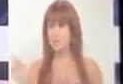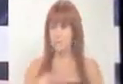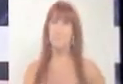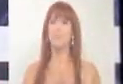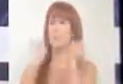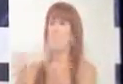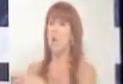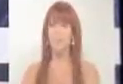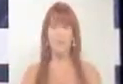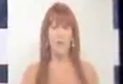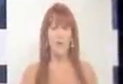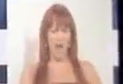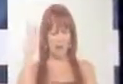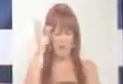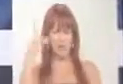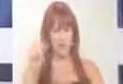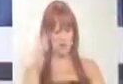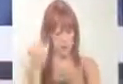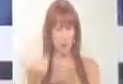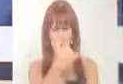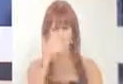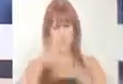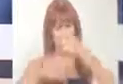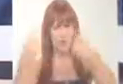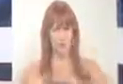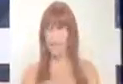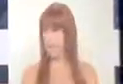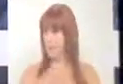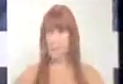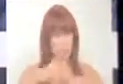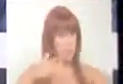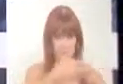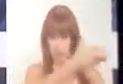delegadas. As freguesias que têm recursos humanos,